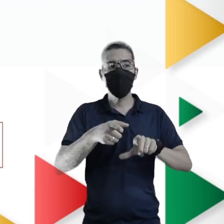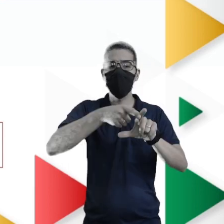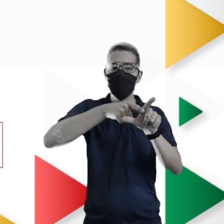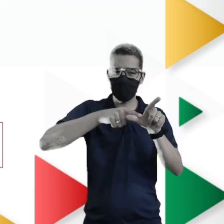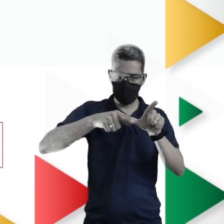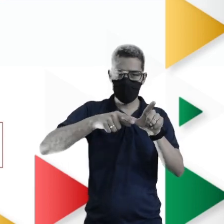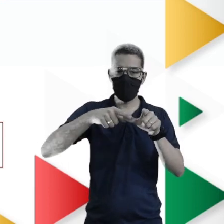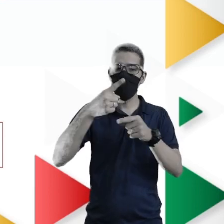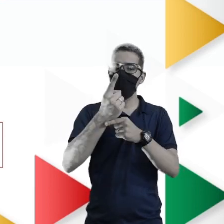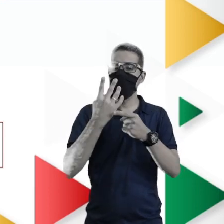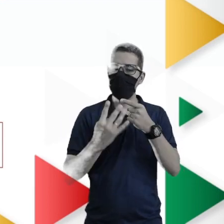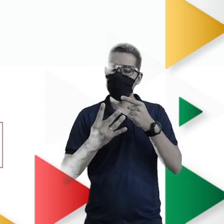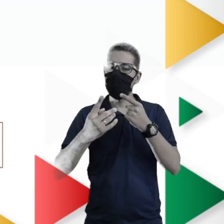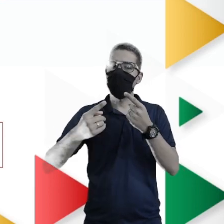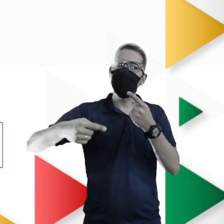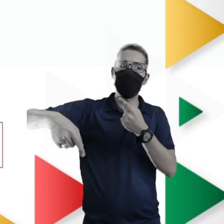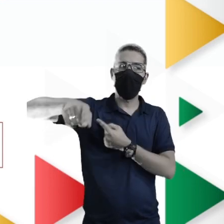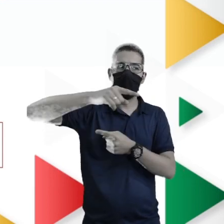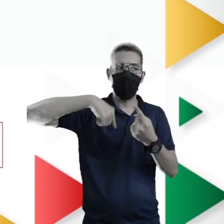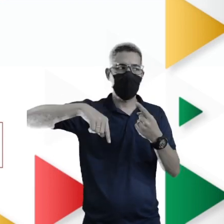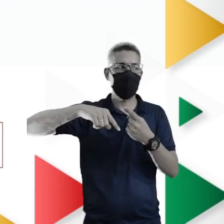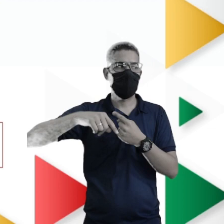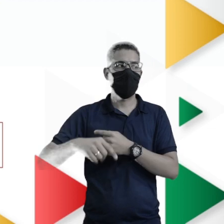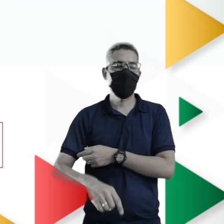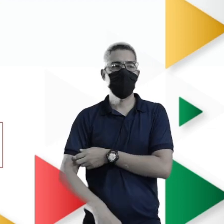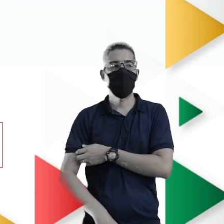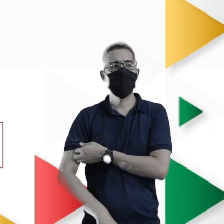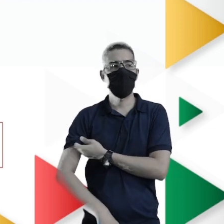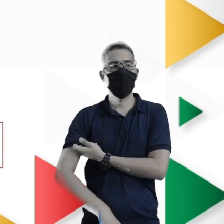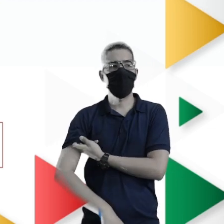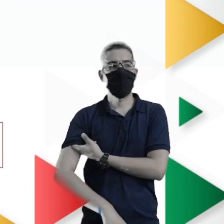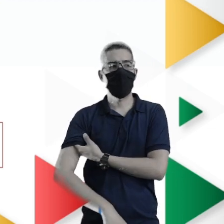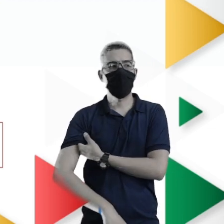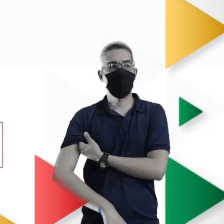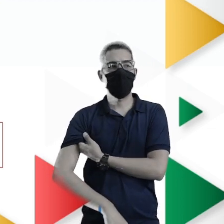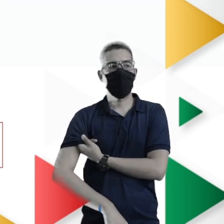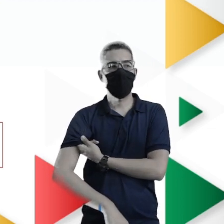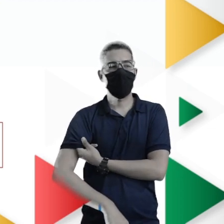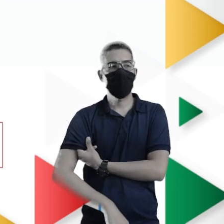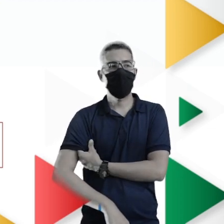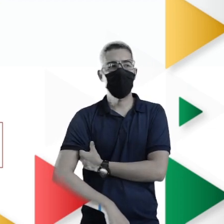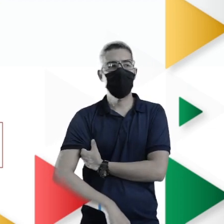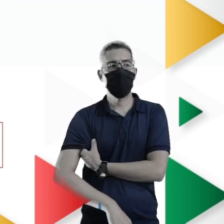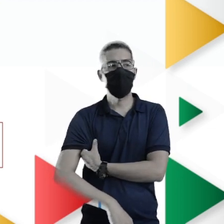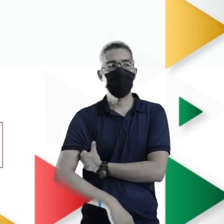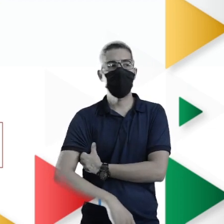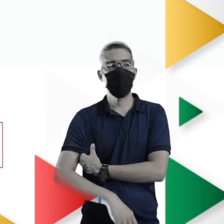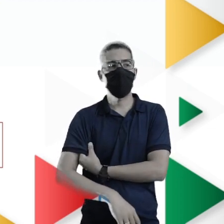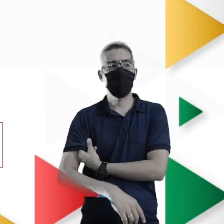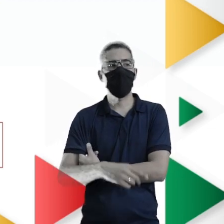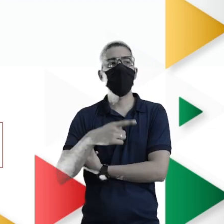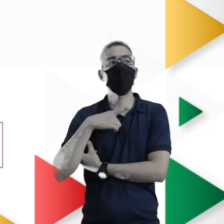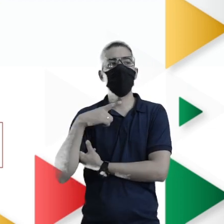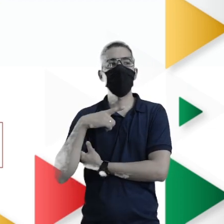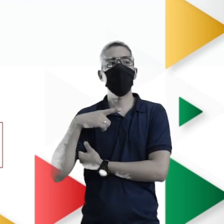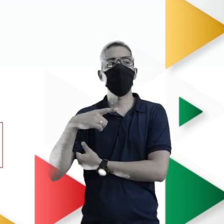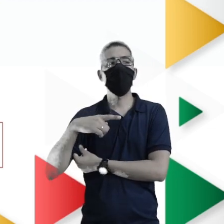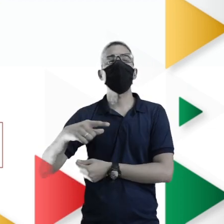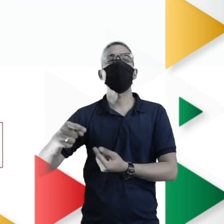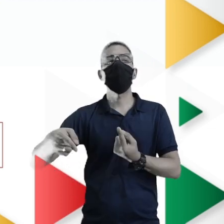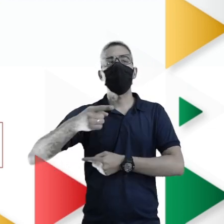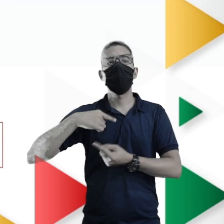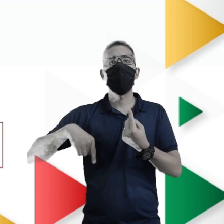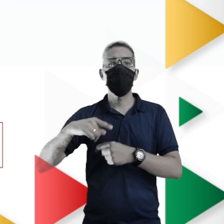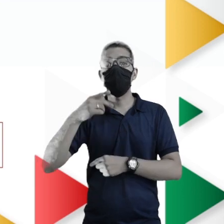de volta, tá bom? O ângulo de meia volta ou o ângulo de quarto de volta, que aí você vai ter essa relação. Fechou?